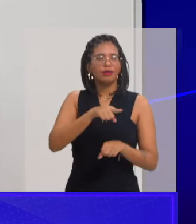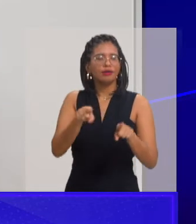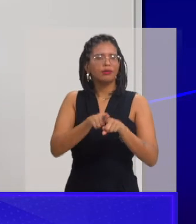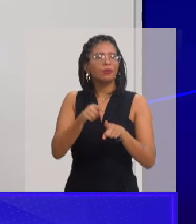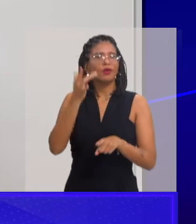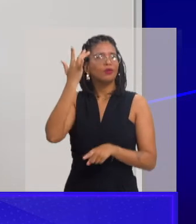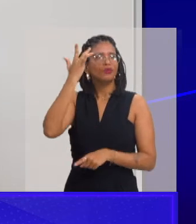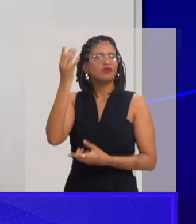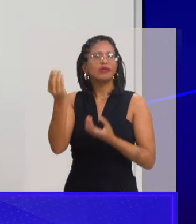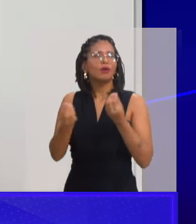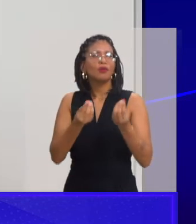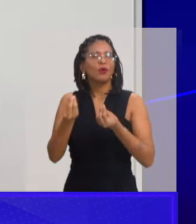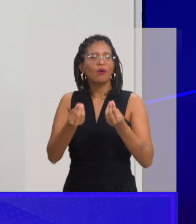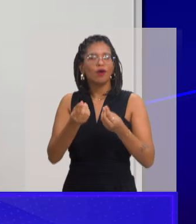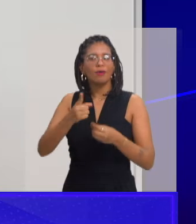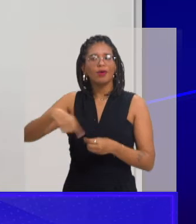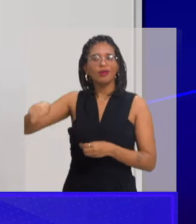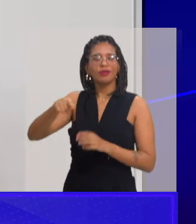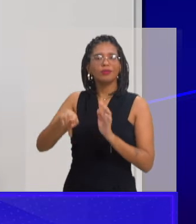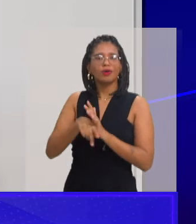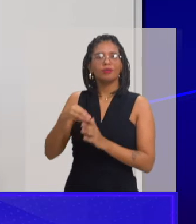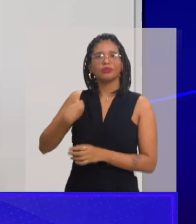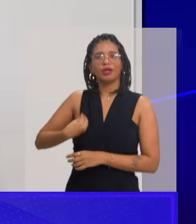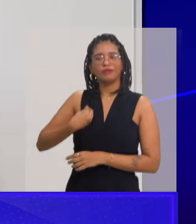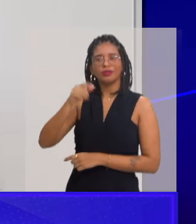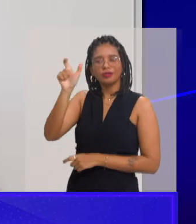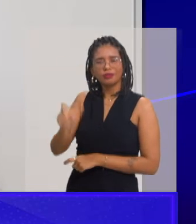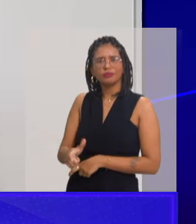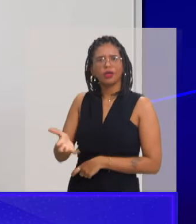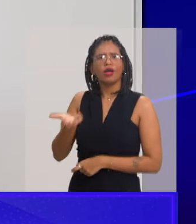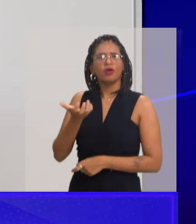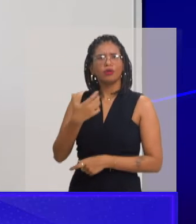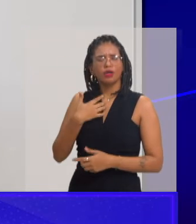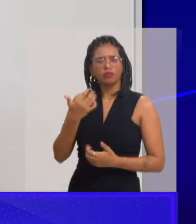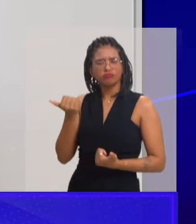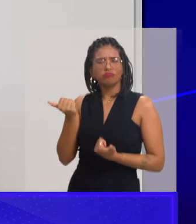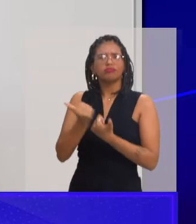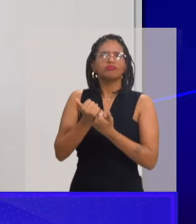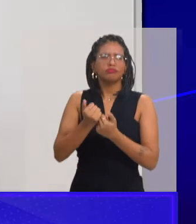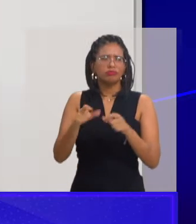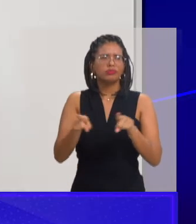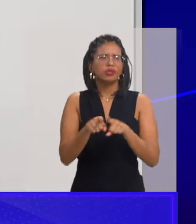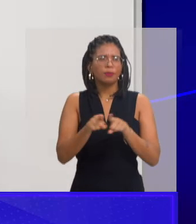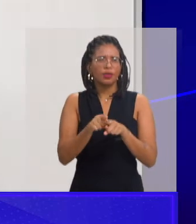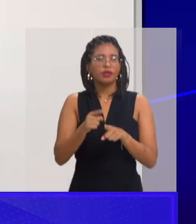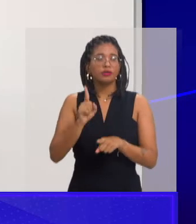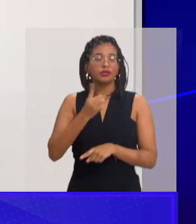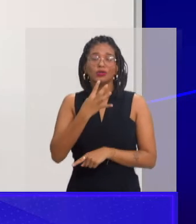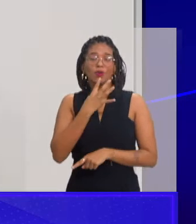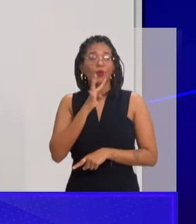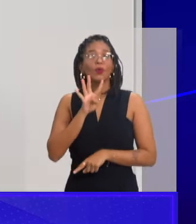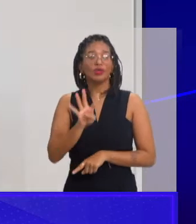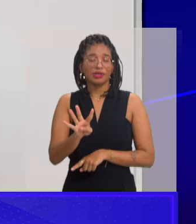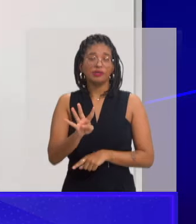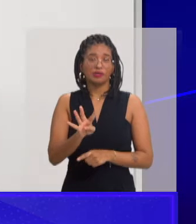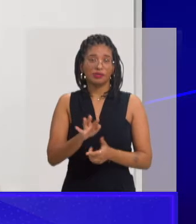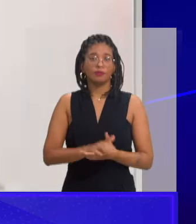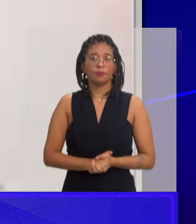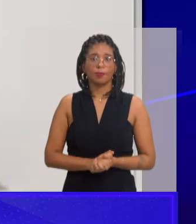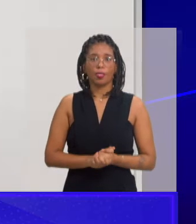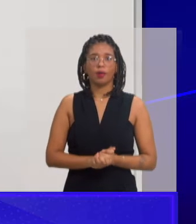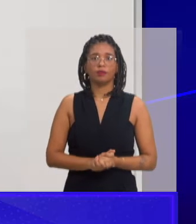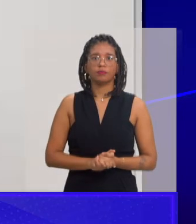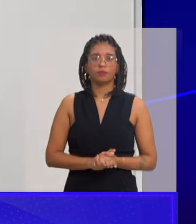limitações. Num primeiro momento me causou muita angústia, mas aí depois, Chico, eu entendi que eles também